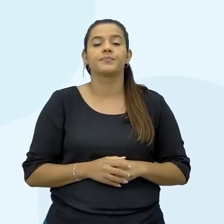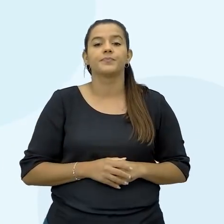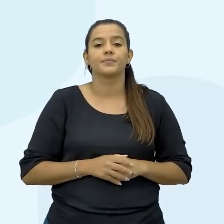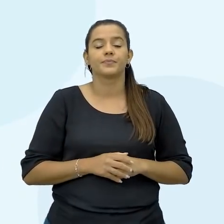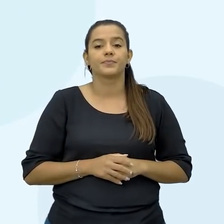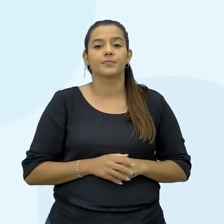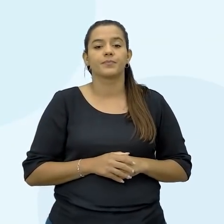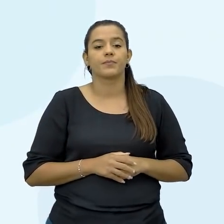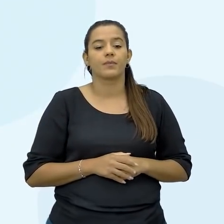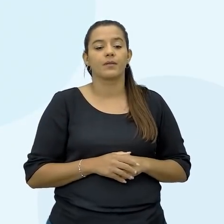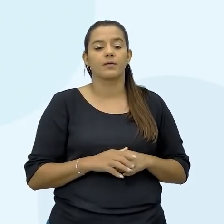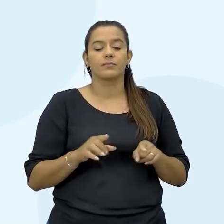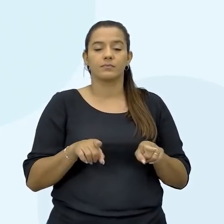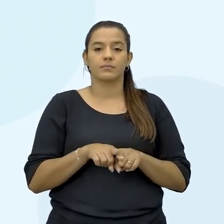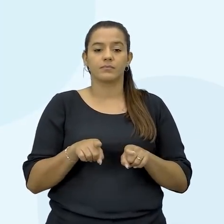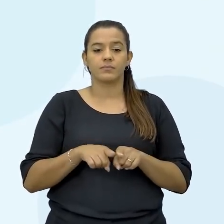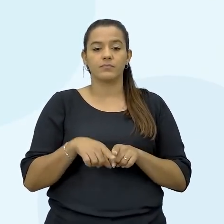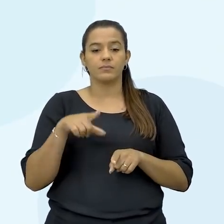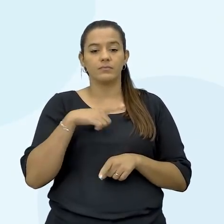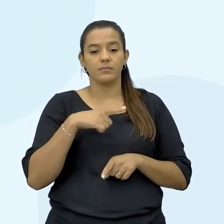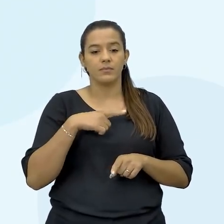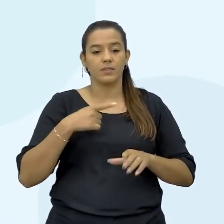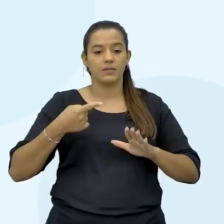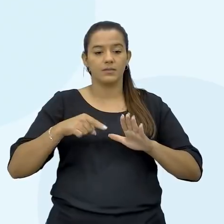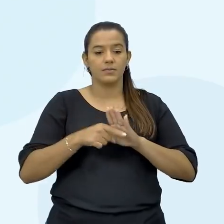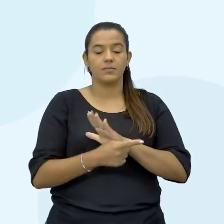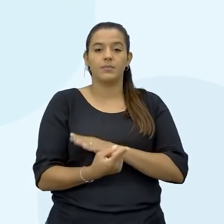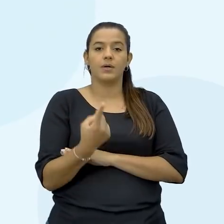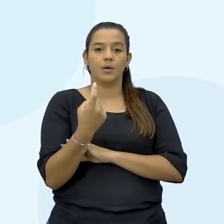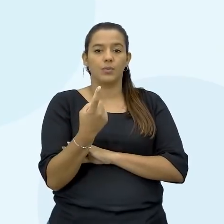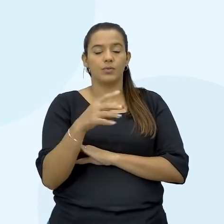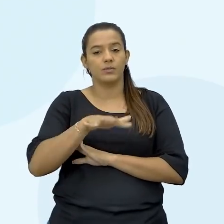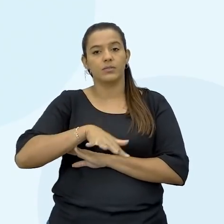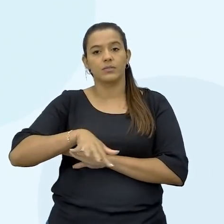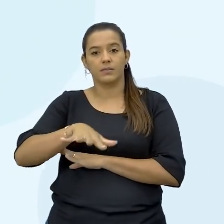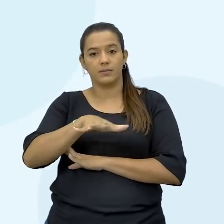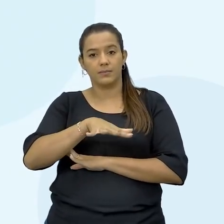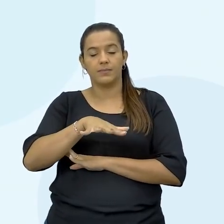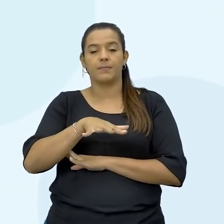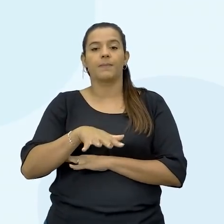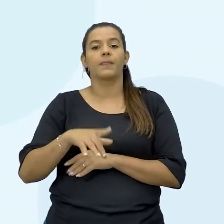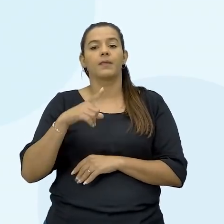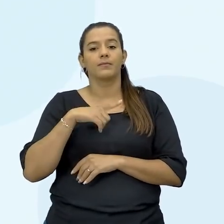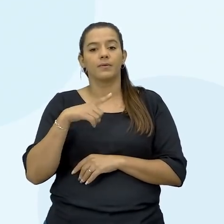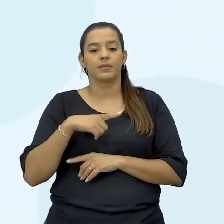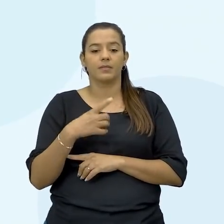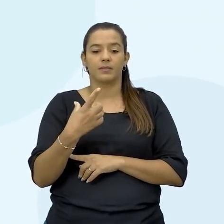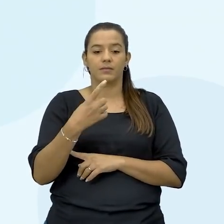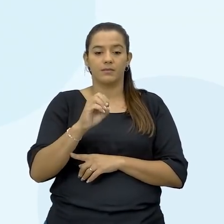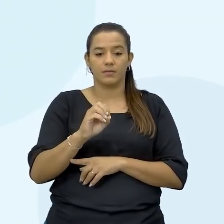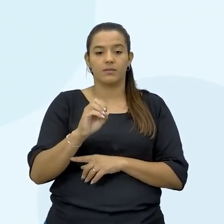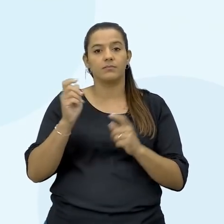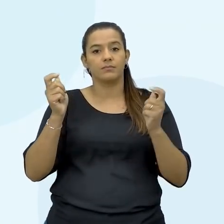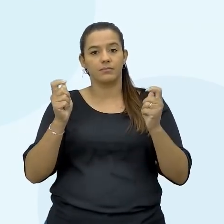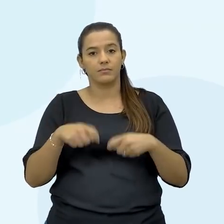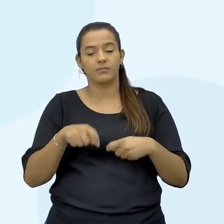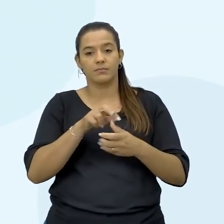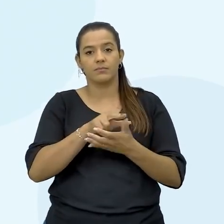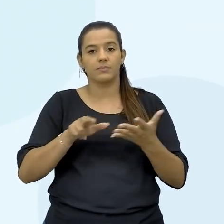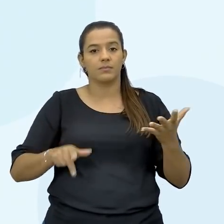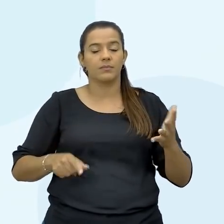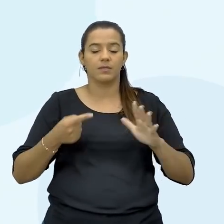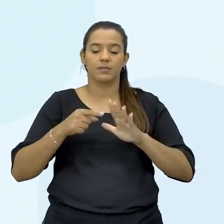disso, temos os aprofundamentos numa única área. E assim teremos 10 possibilidades para